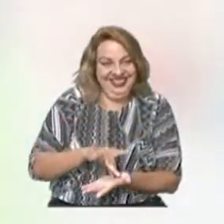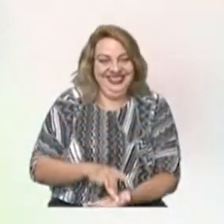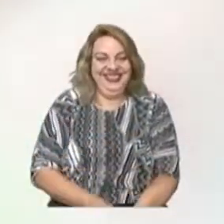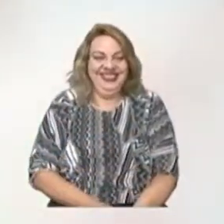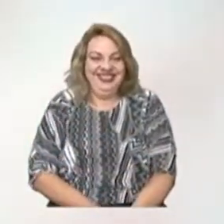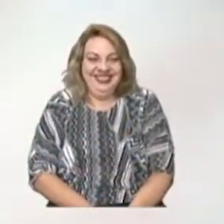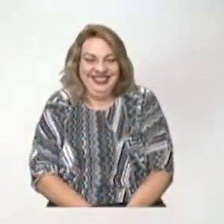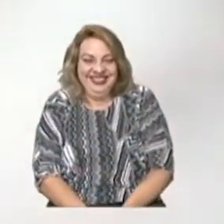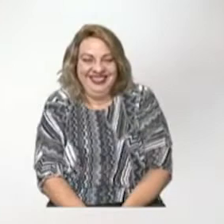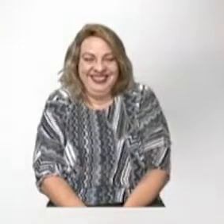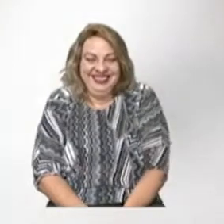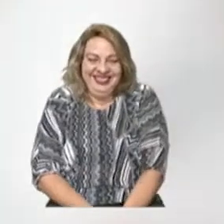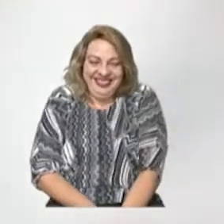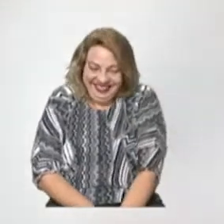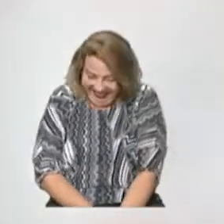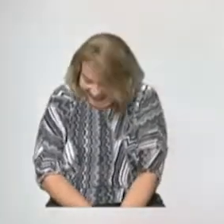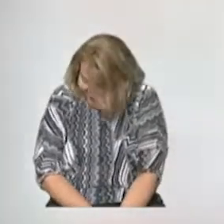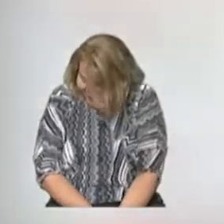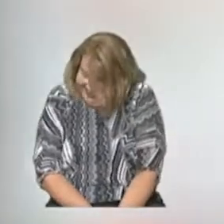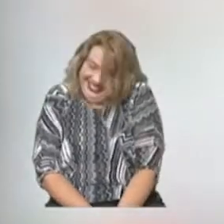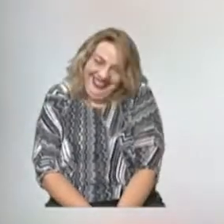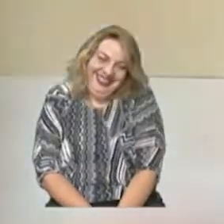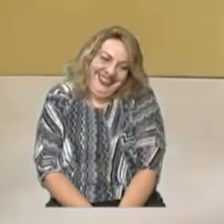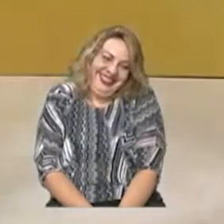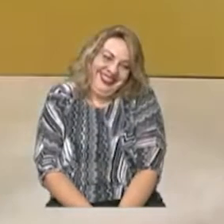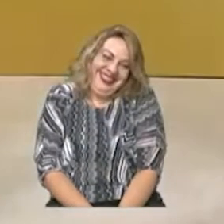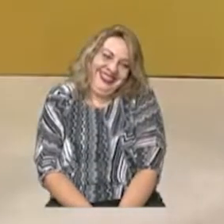realizando sonhos.